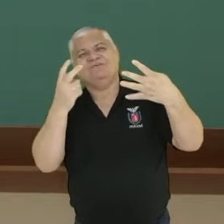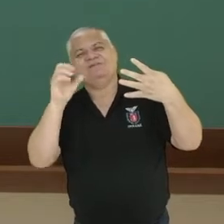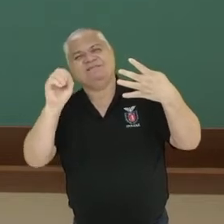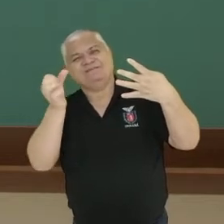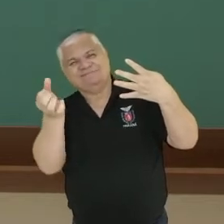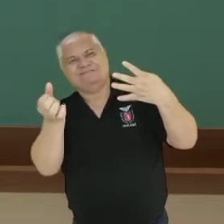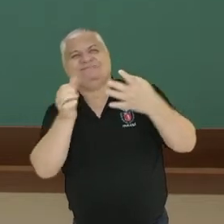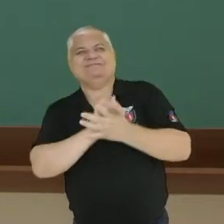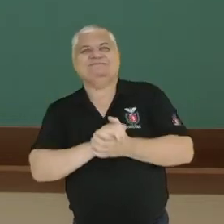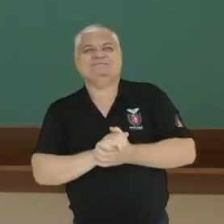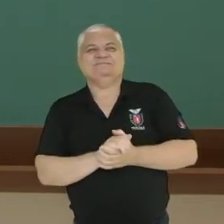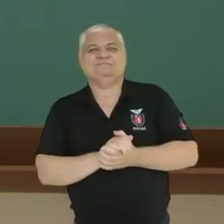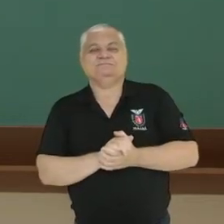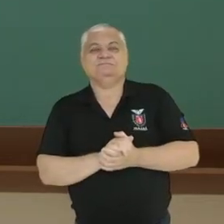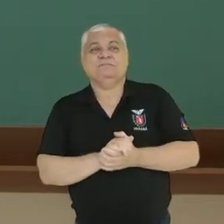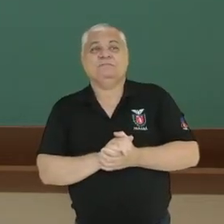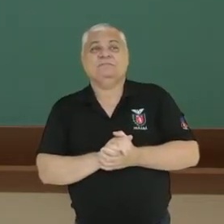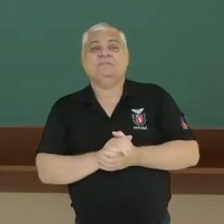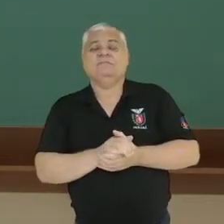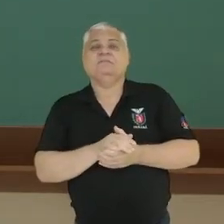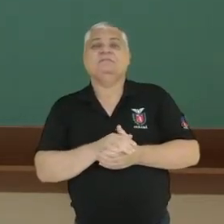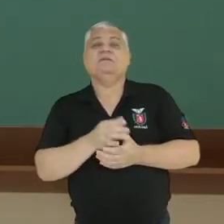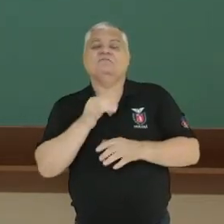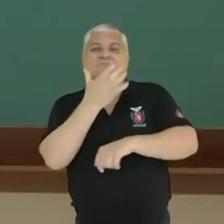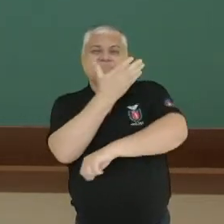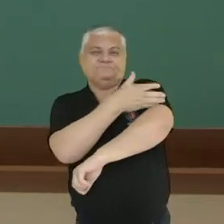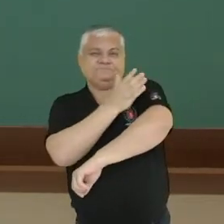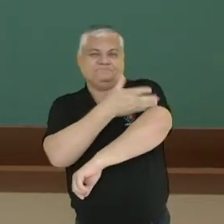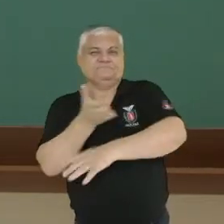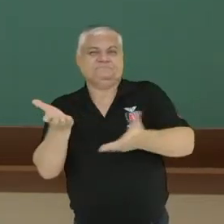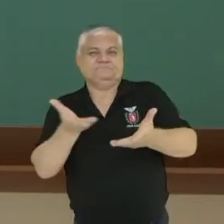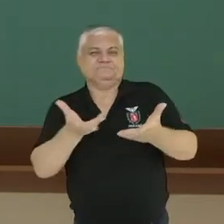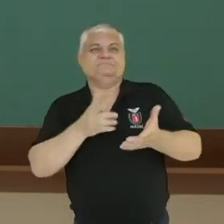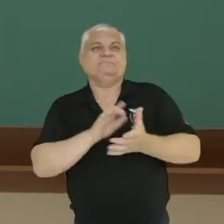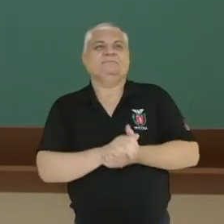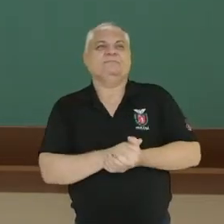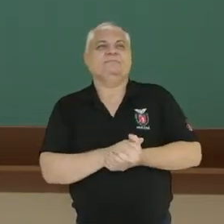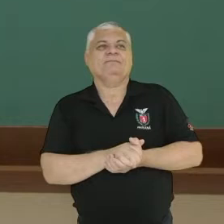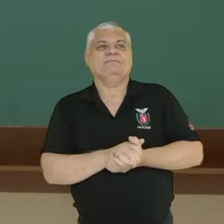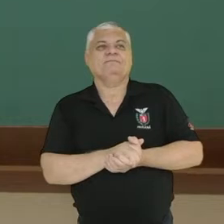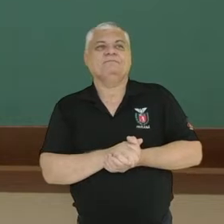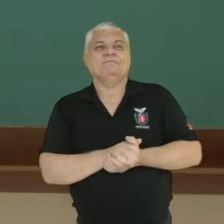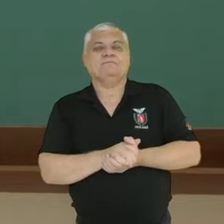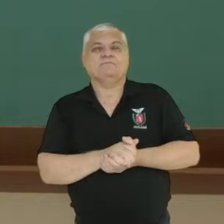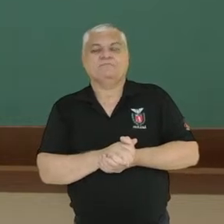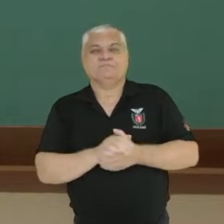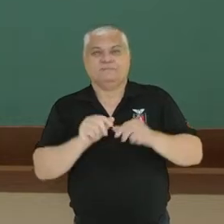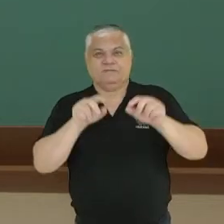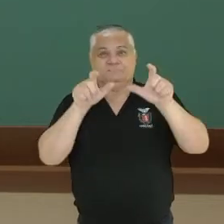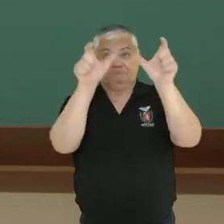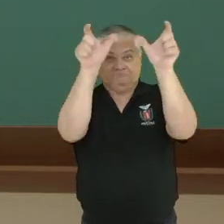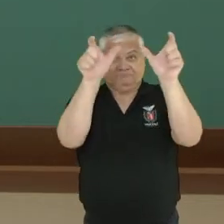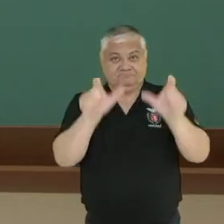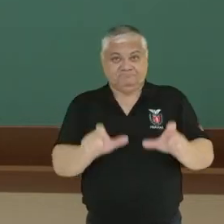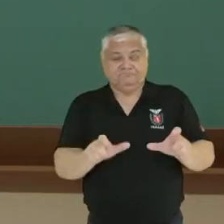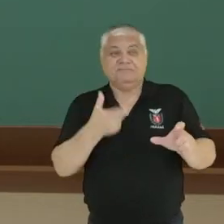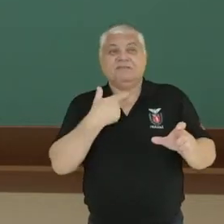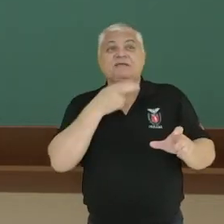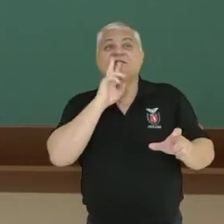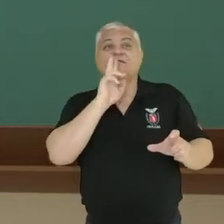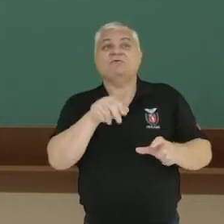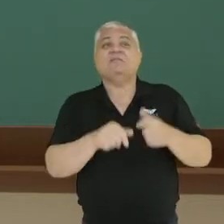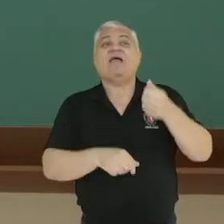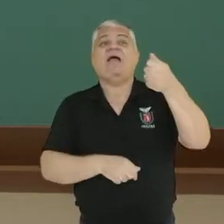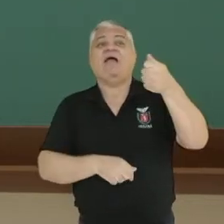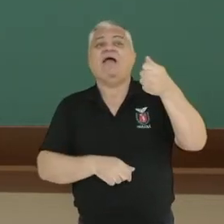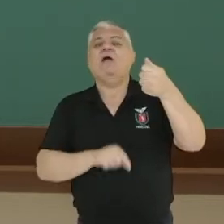0,60206, ok? Então, vamos resolver um exercício, pessoal. Então, usando a tabela abaixo, responda. Letra A. Qual